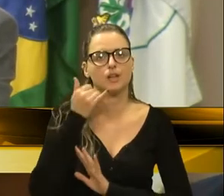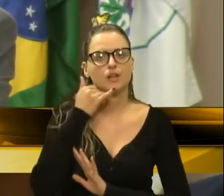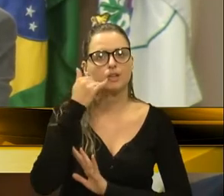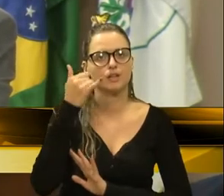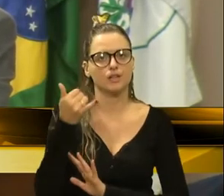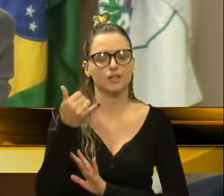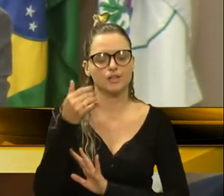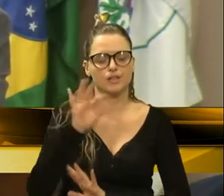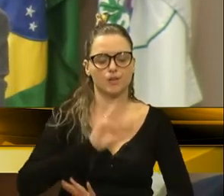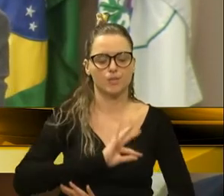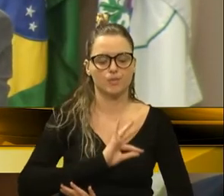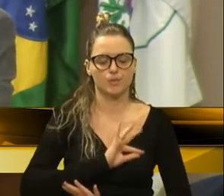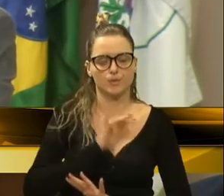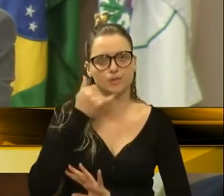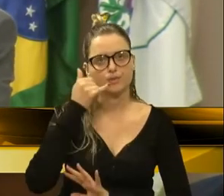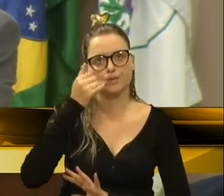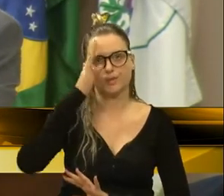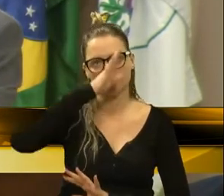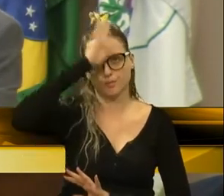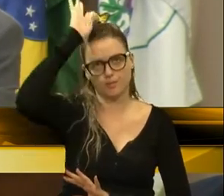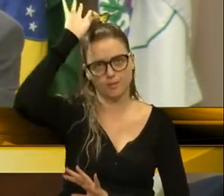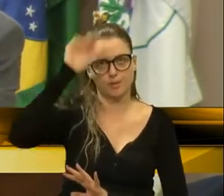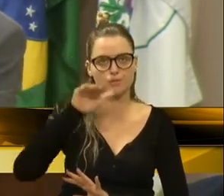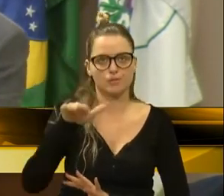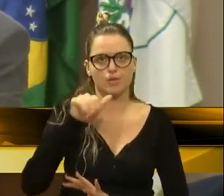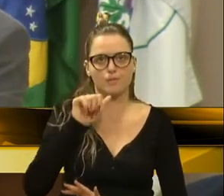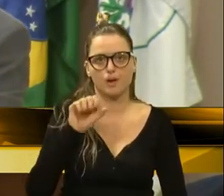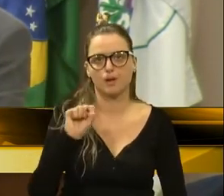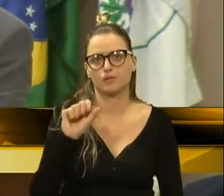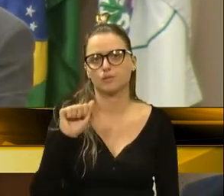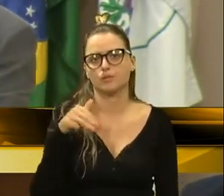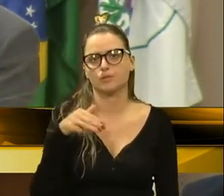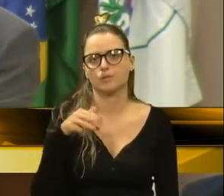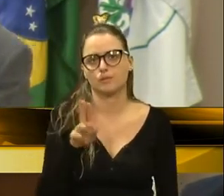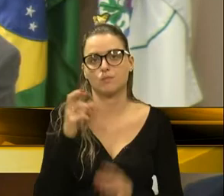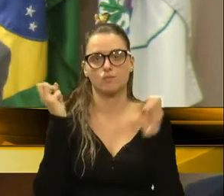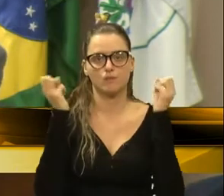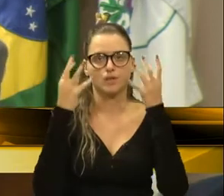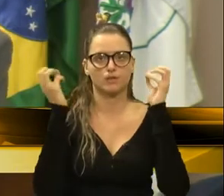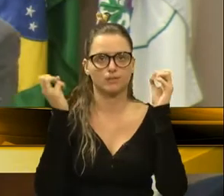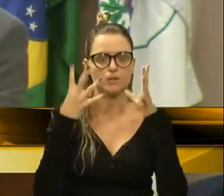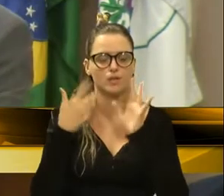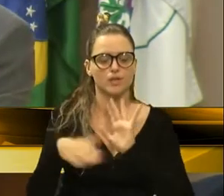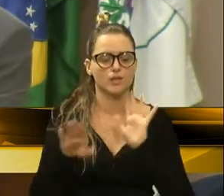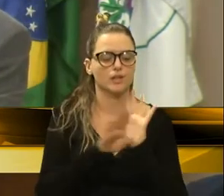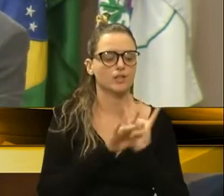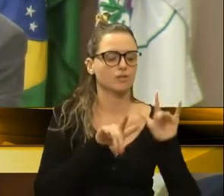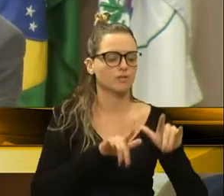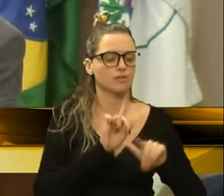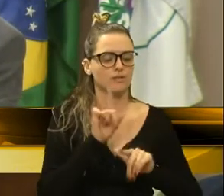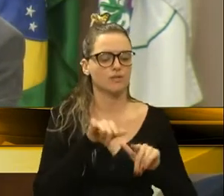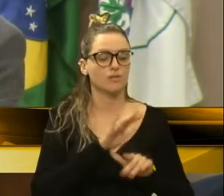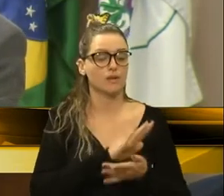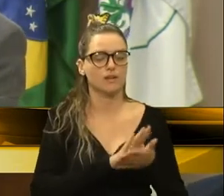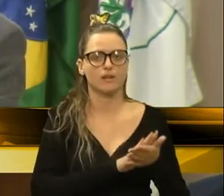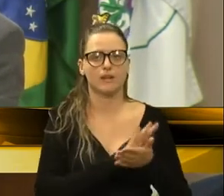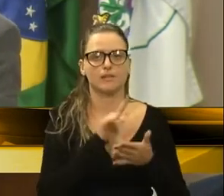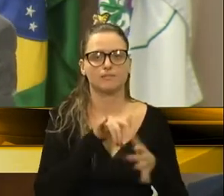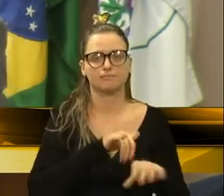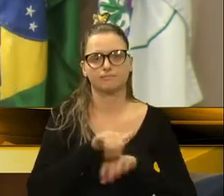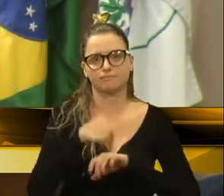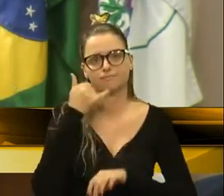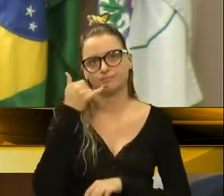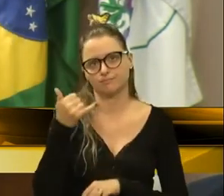feita para a polícia, para o bombeiro, para o chamado, para o SAMU, que chega lá não é nada, o que é? É trote.